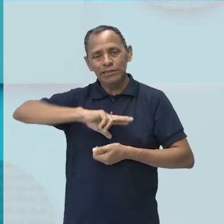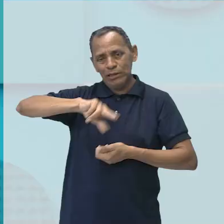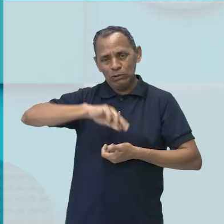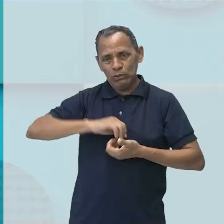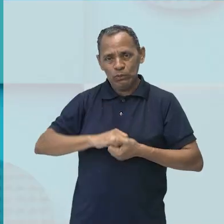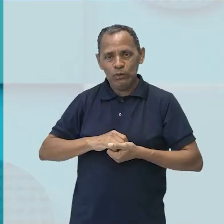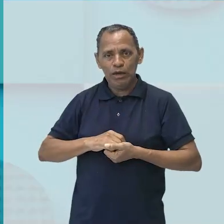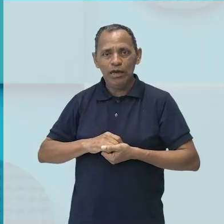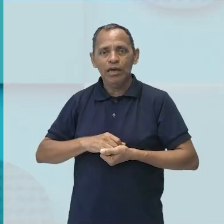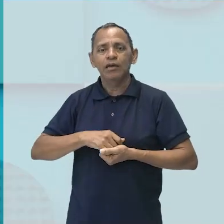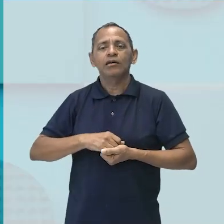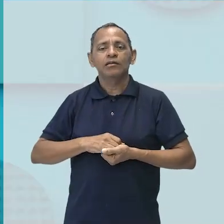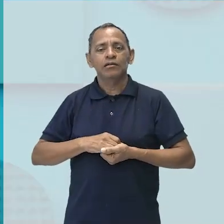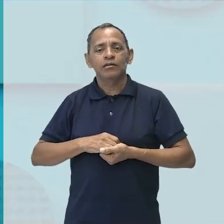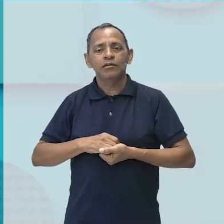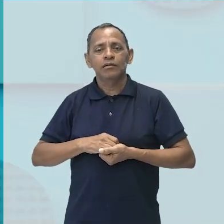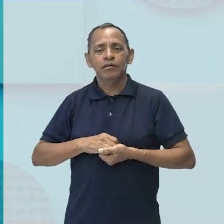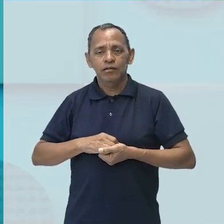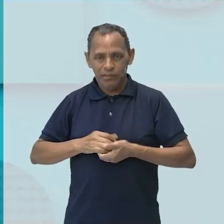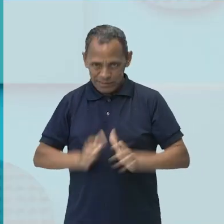muito cedo, então,